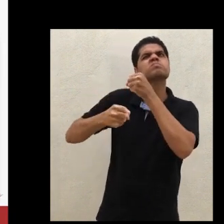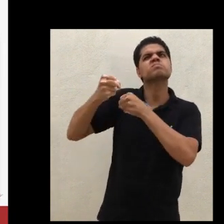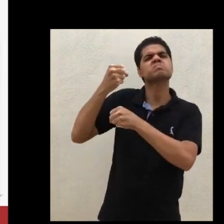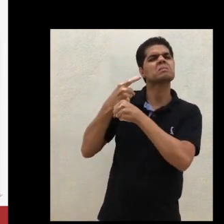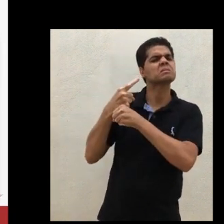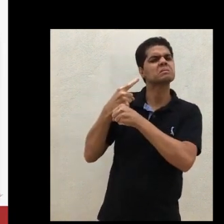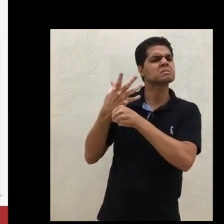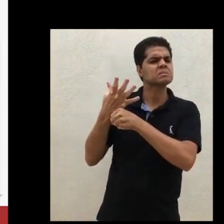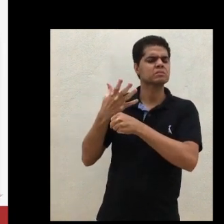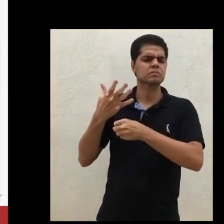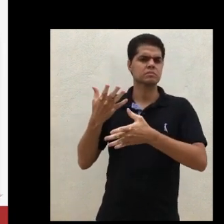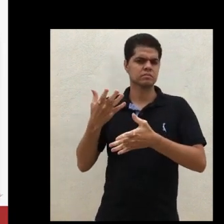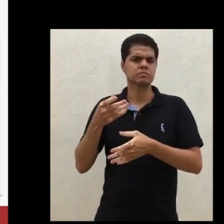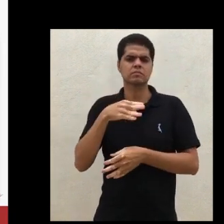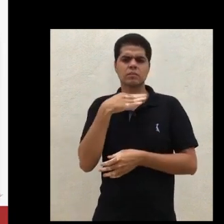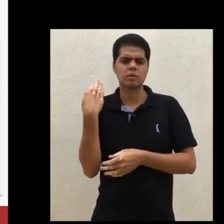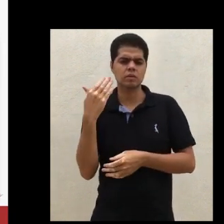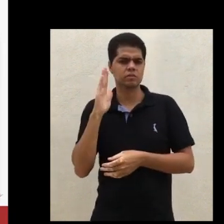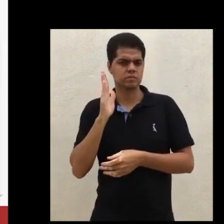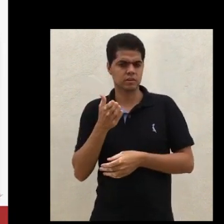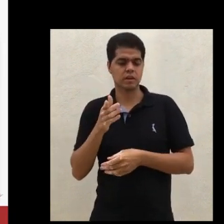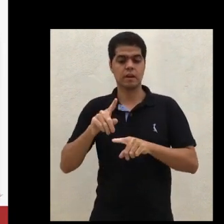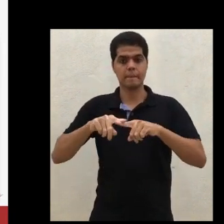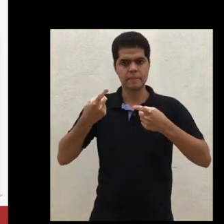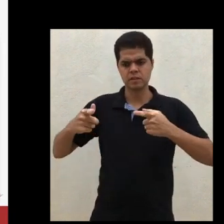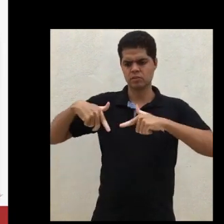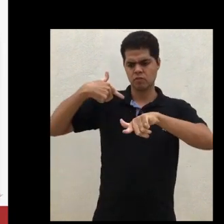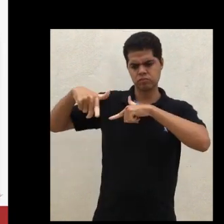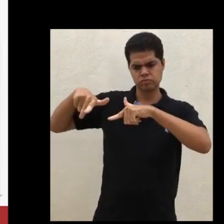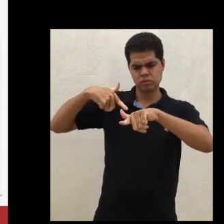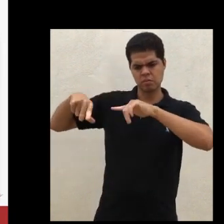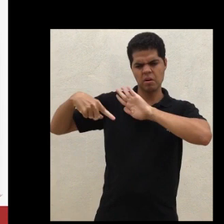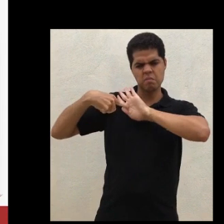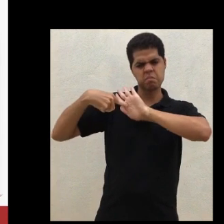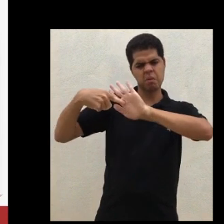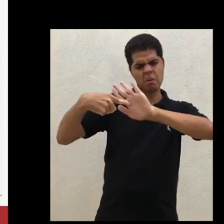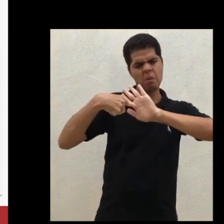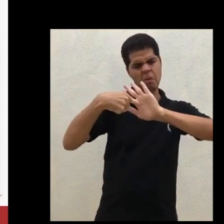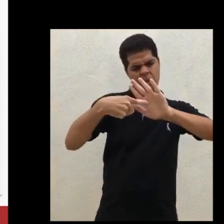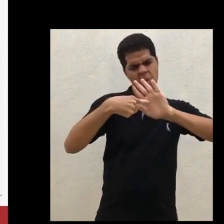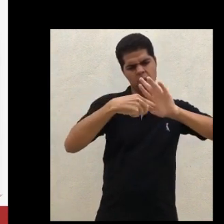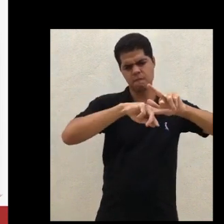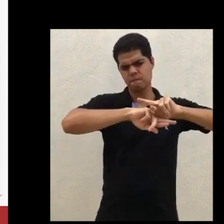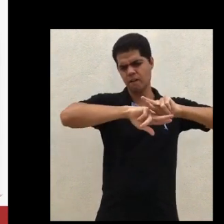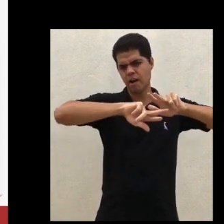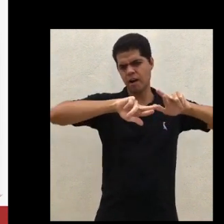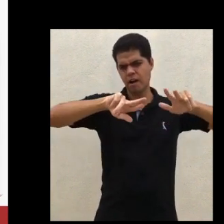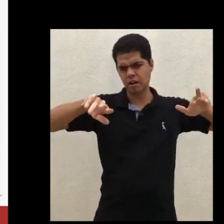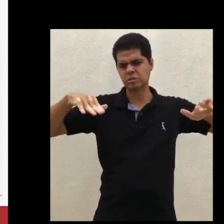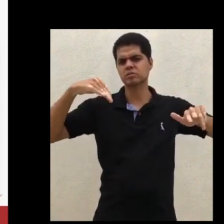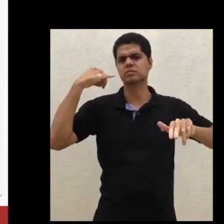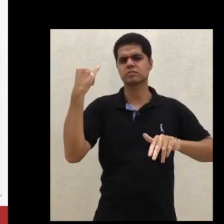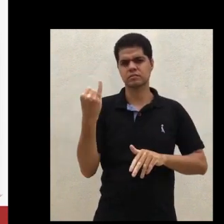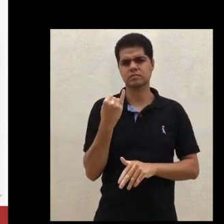pouco que ele faleceu. Ele publicou trabalhos muito importantes aí na área de lógica fuzzy, né? Na verdade, o trabalho surgiu com ele.